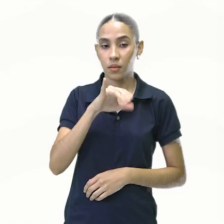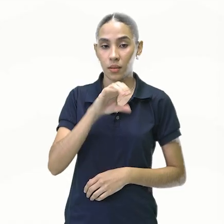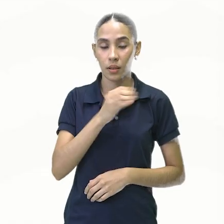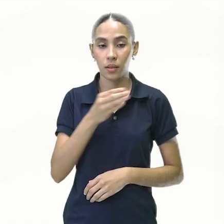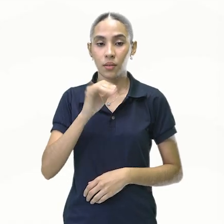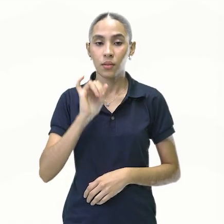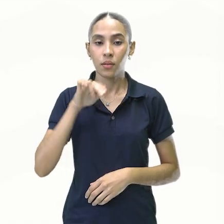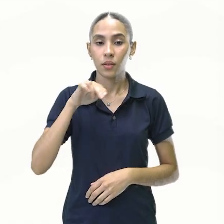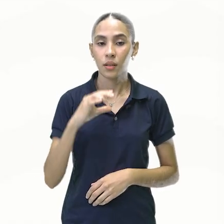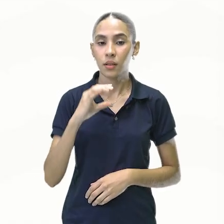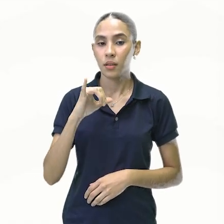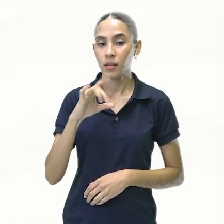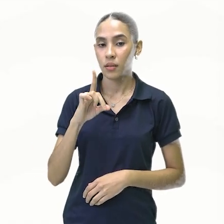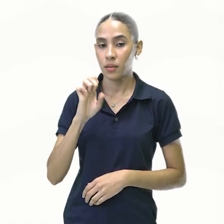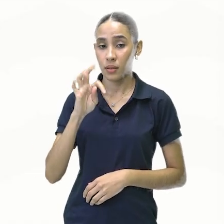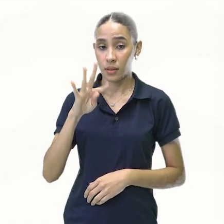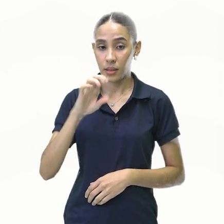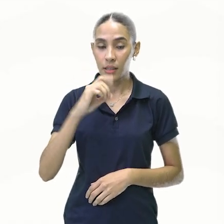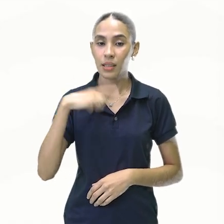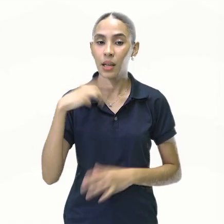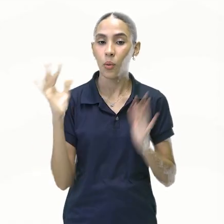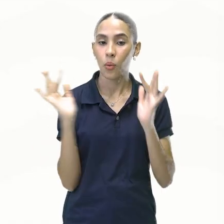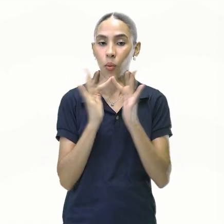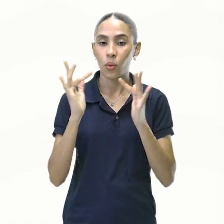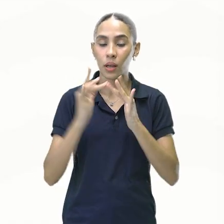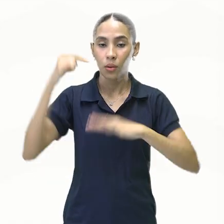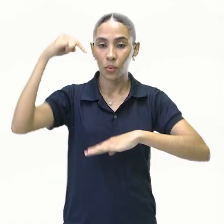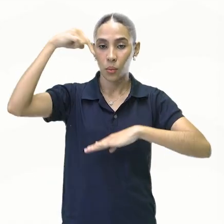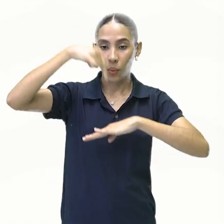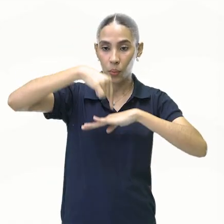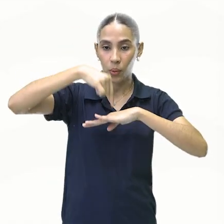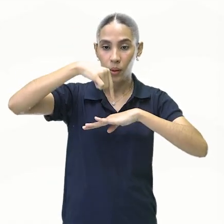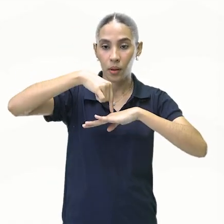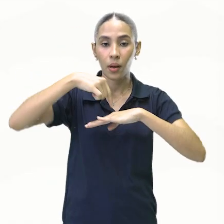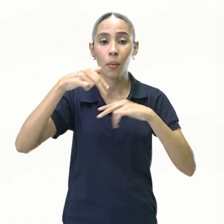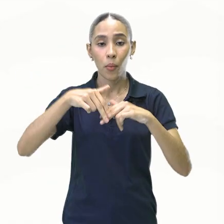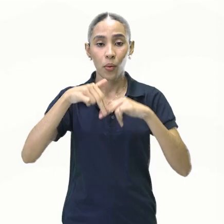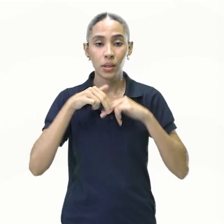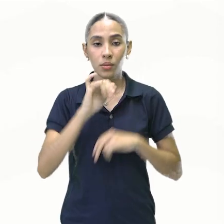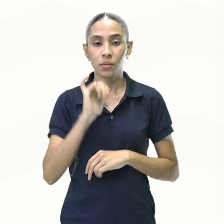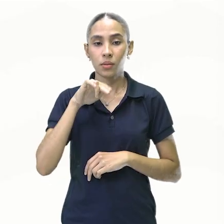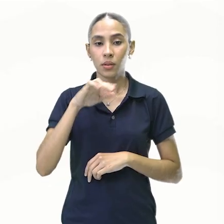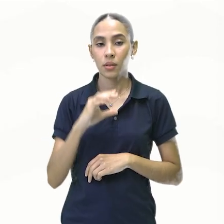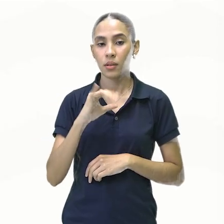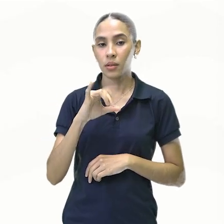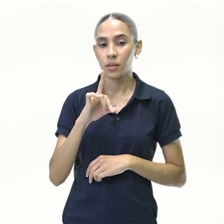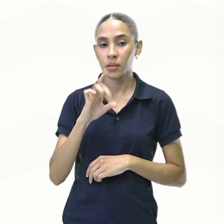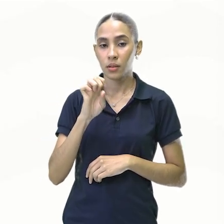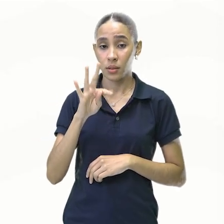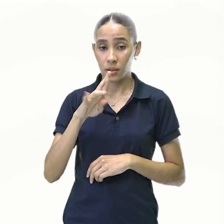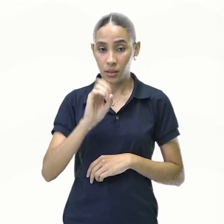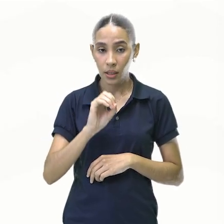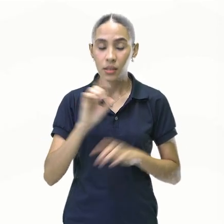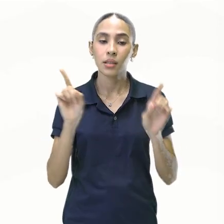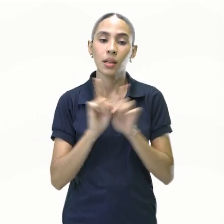que chega na superfície, por isso ele é chamado de incidente. O raio refletido é aquele que sai da